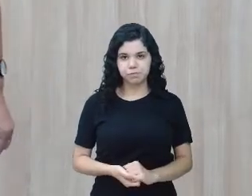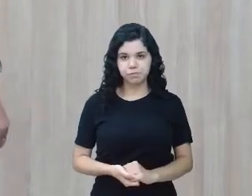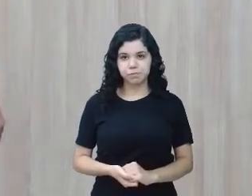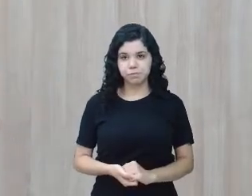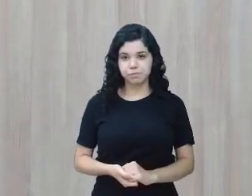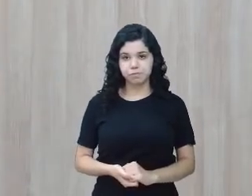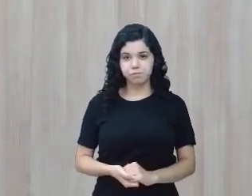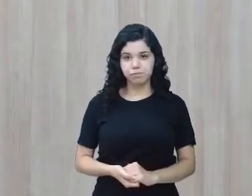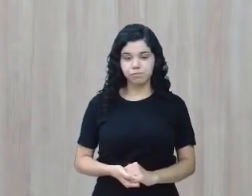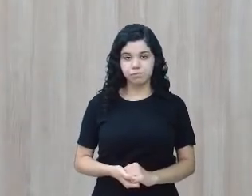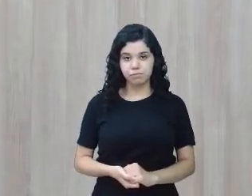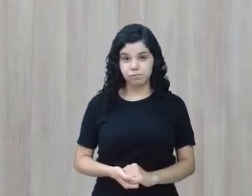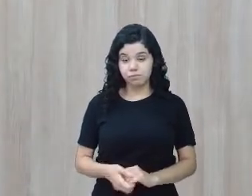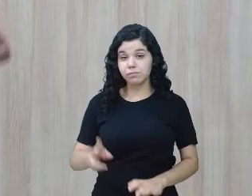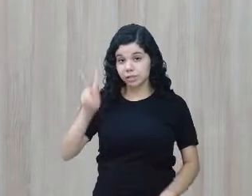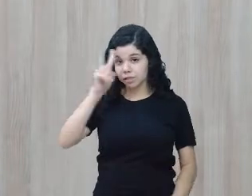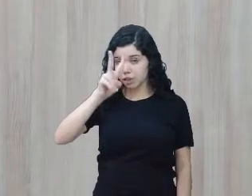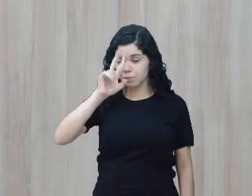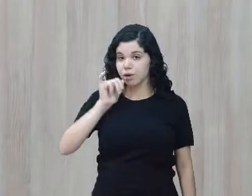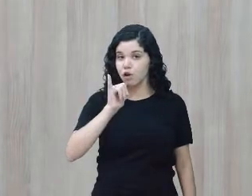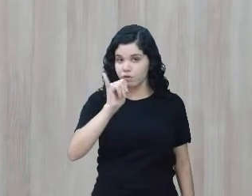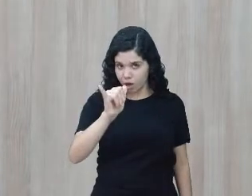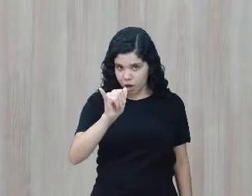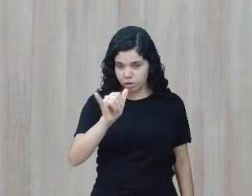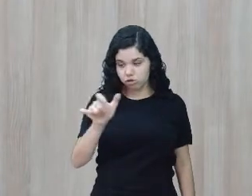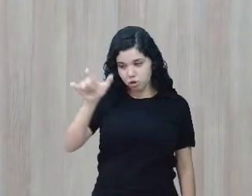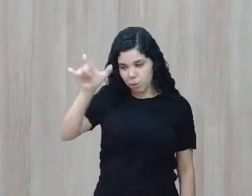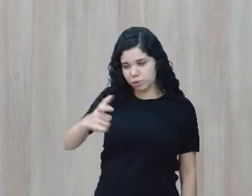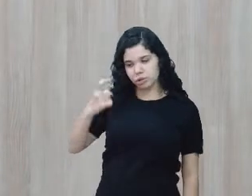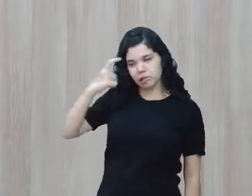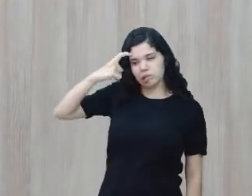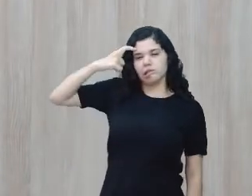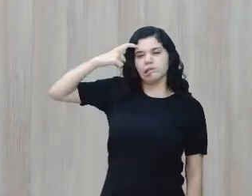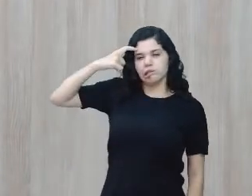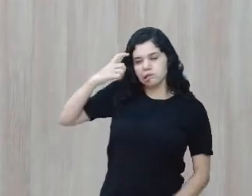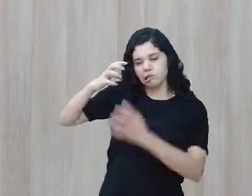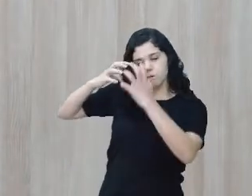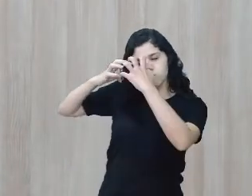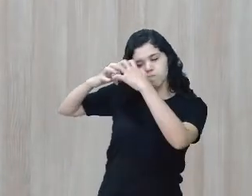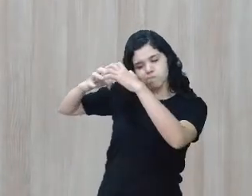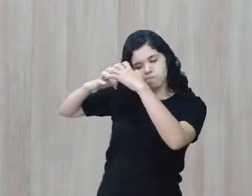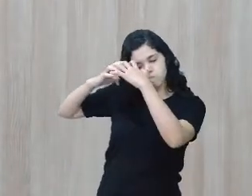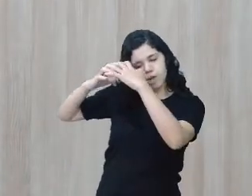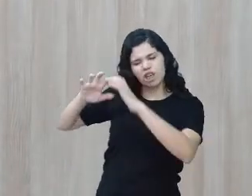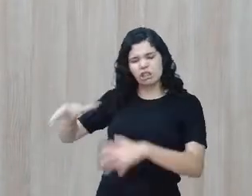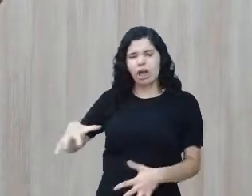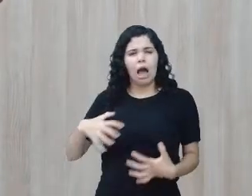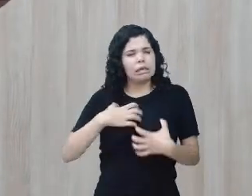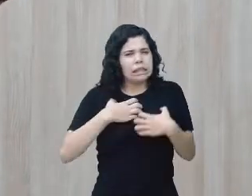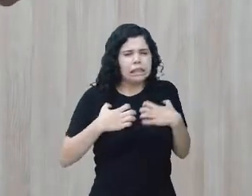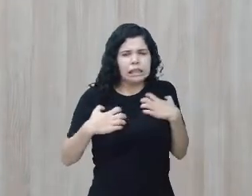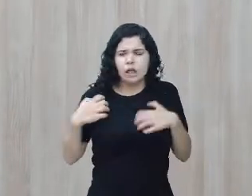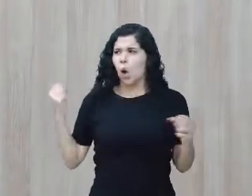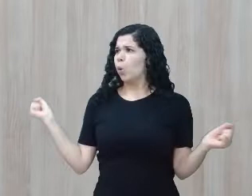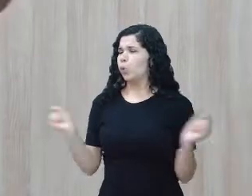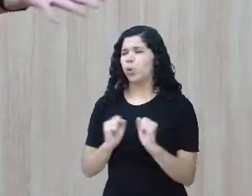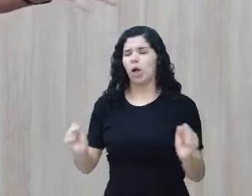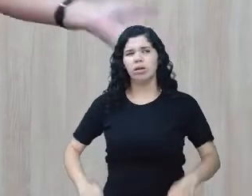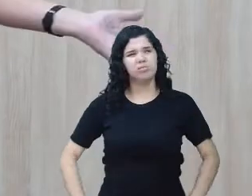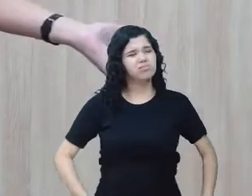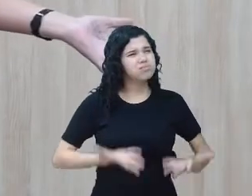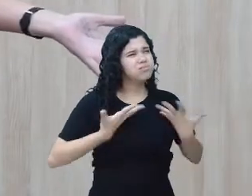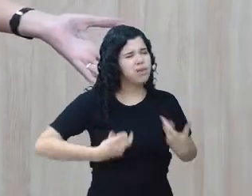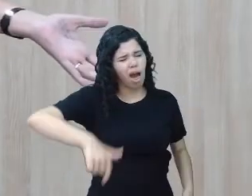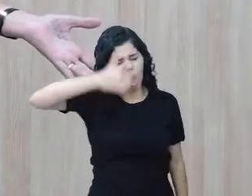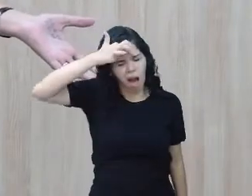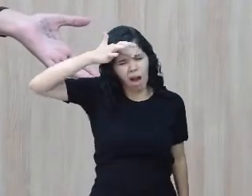Por causa disso, lembra que eu falei que eles pensavam? Muitos escravos estavam agoniados, nervosos, cansados de